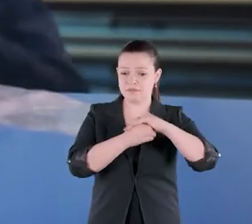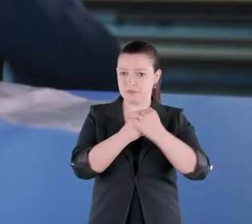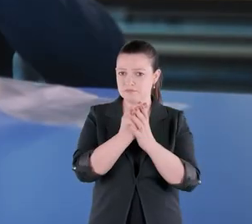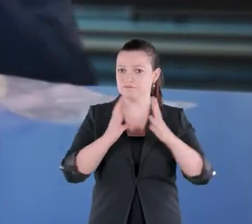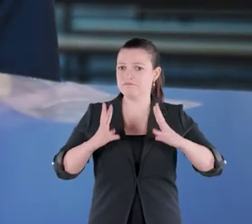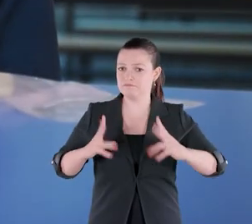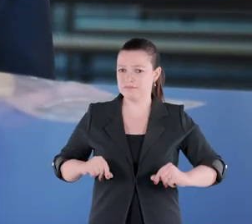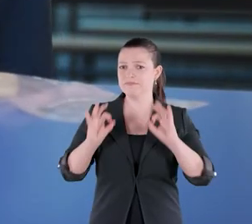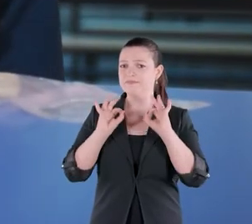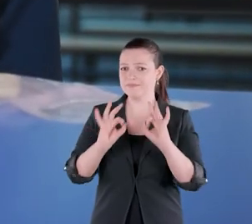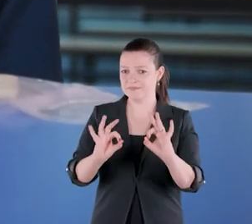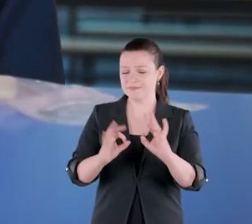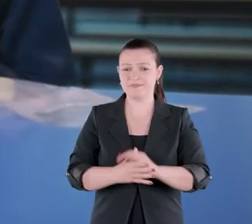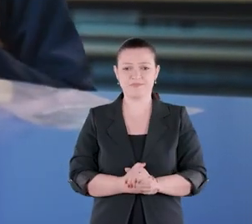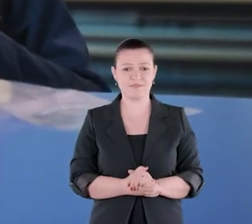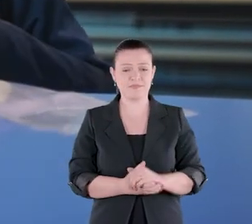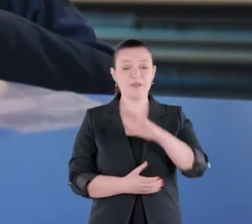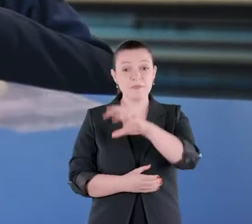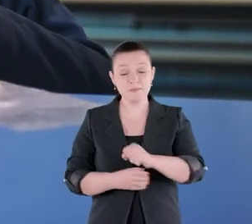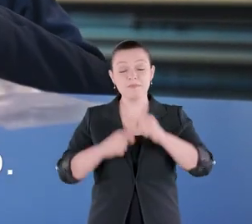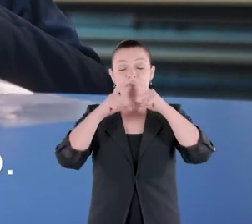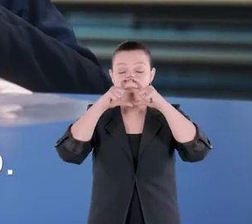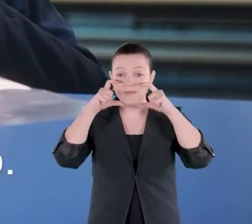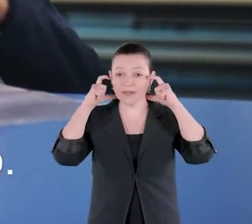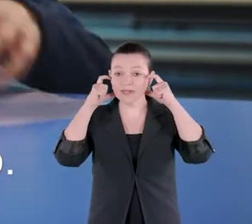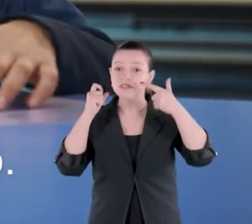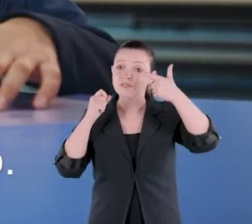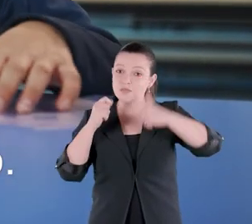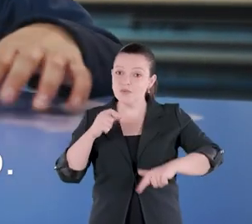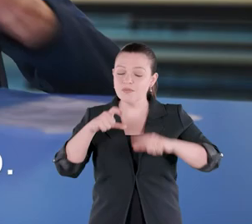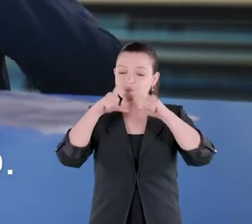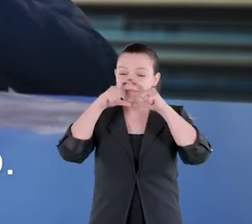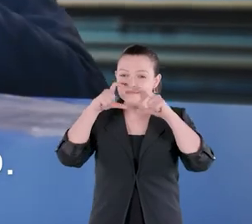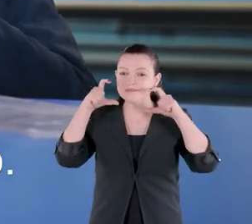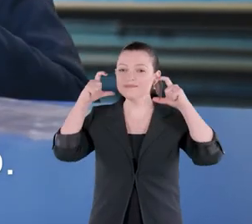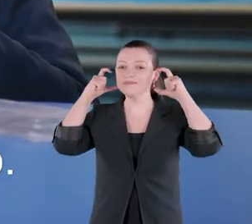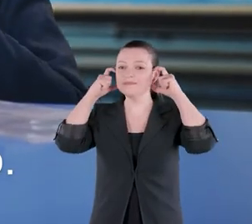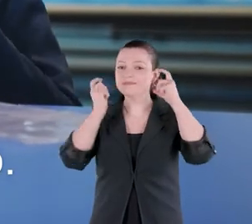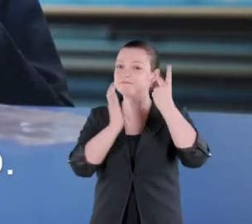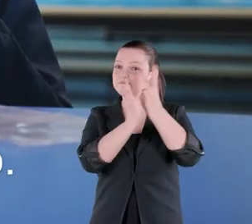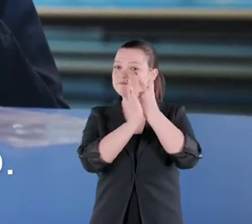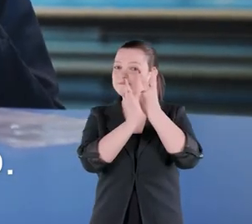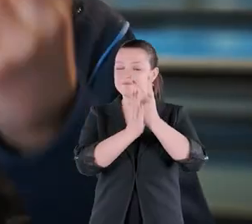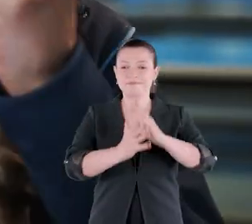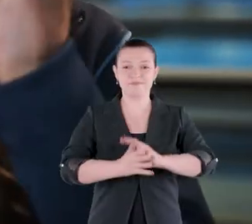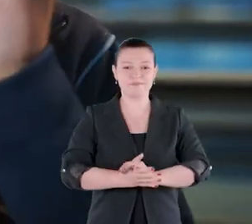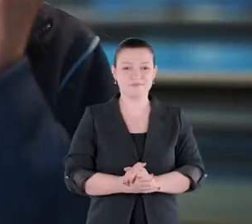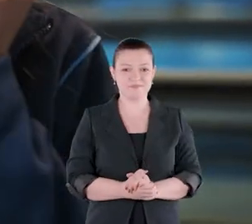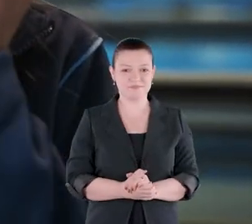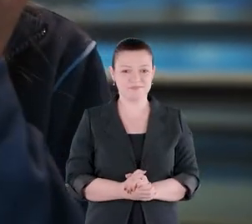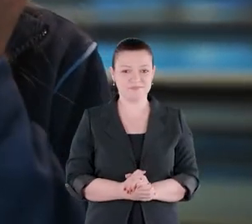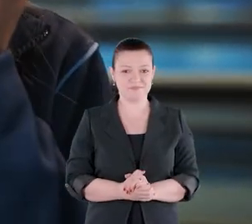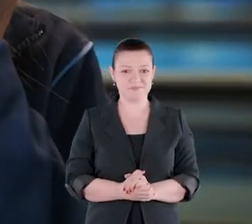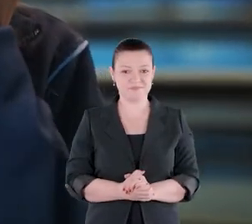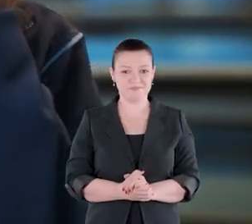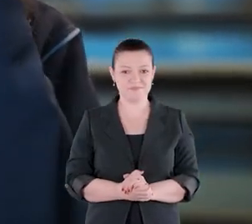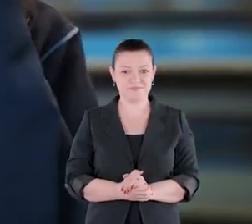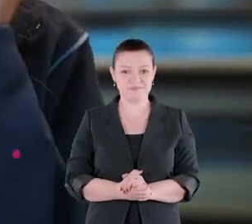E passa direitinho. E coloca a máscara no rosto.